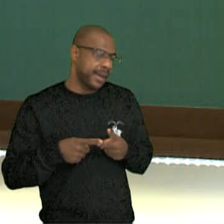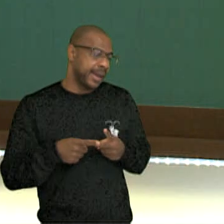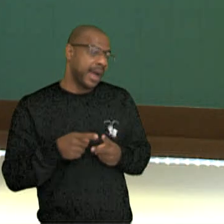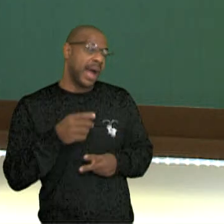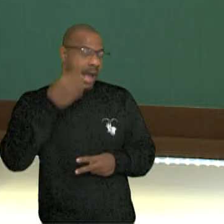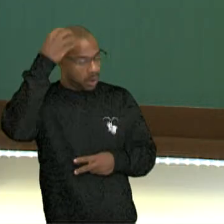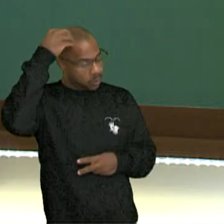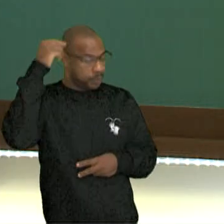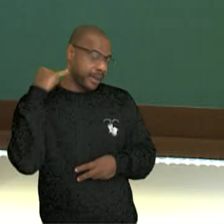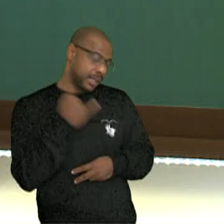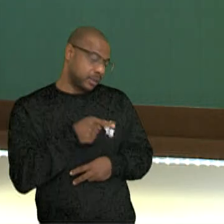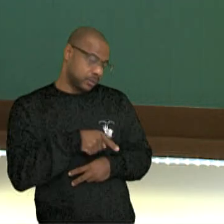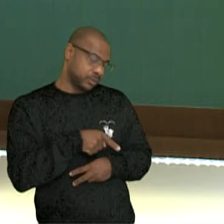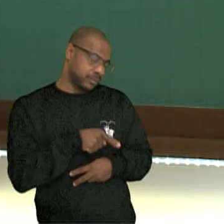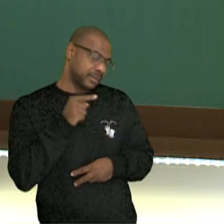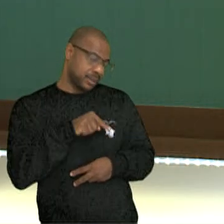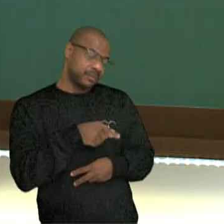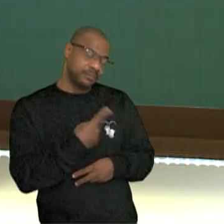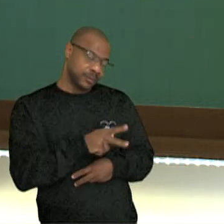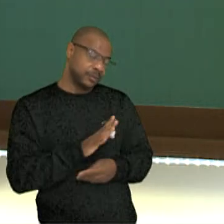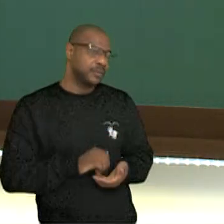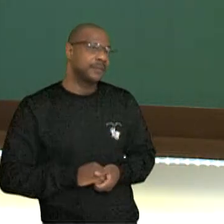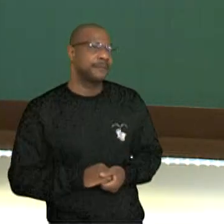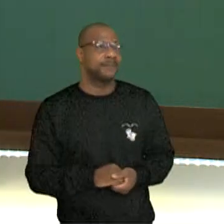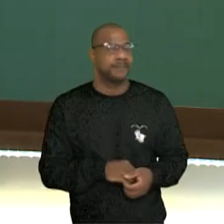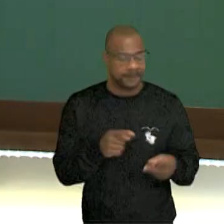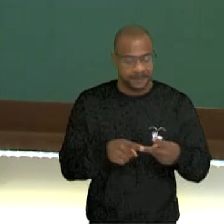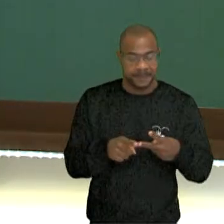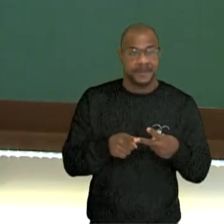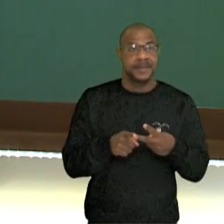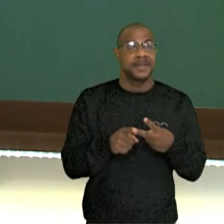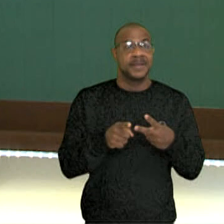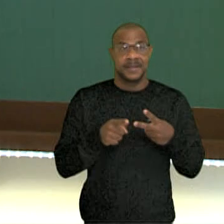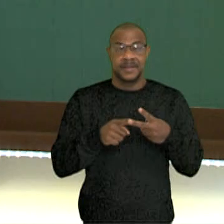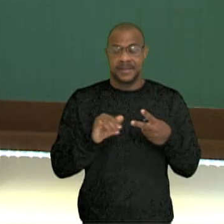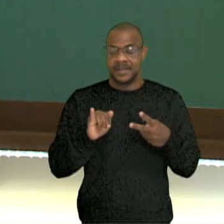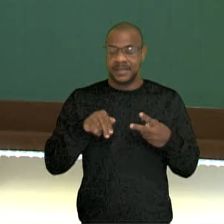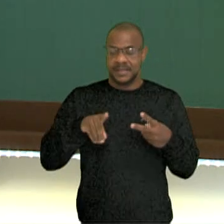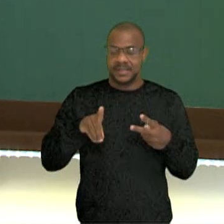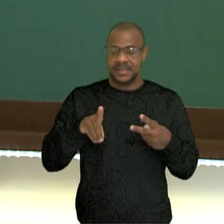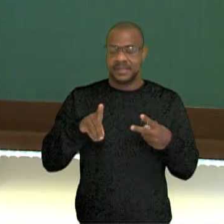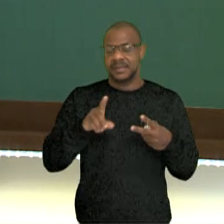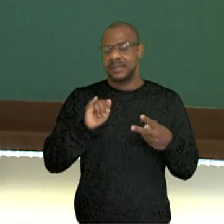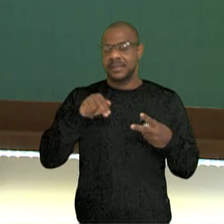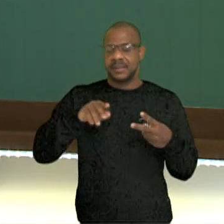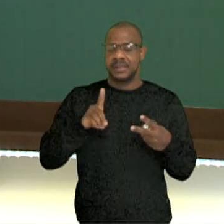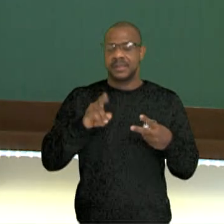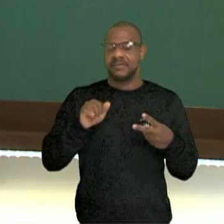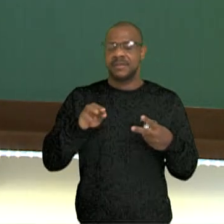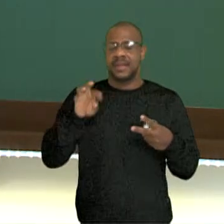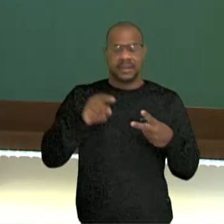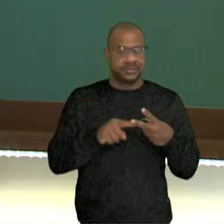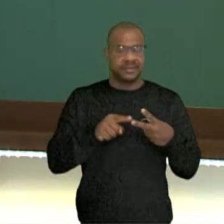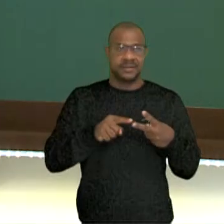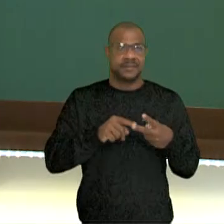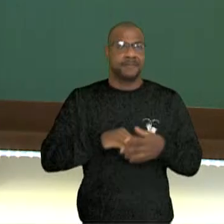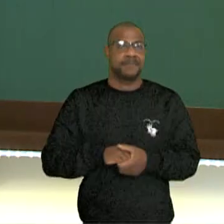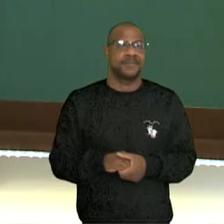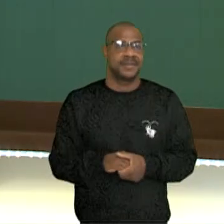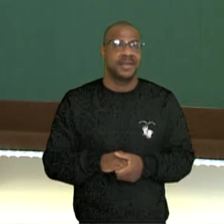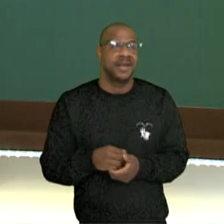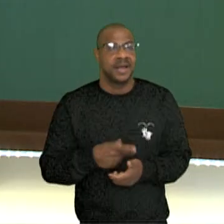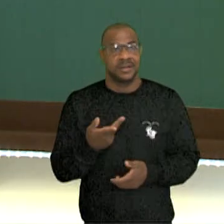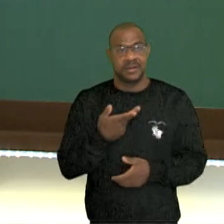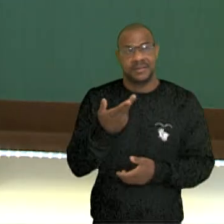príncipezinho. E no discurso indireto, a raposa disse que ia chorar e o príncipezinho disse que a culpa era